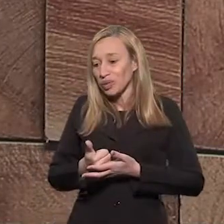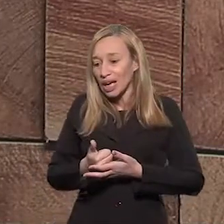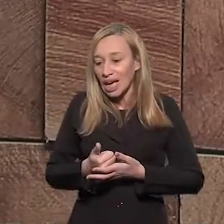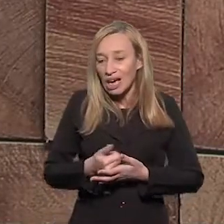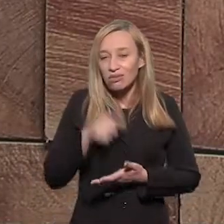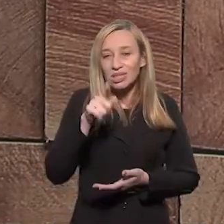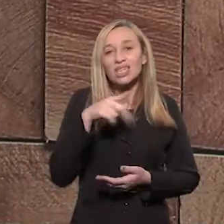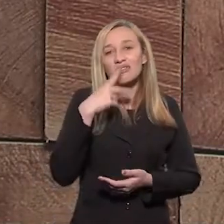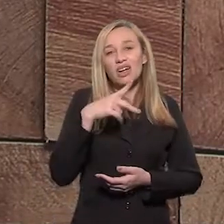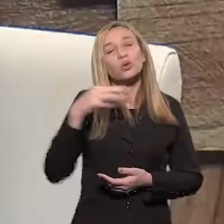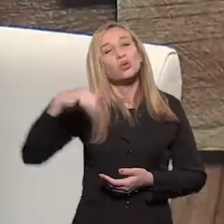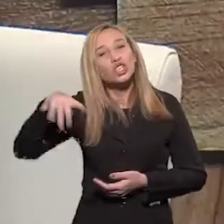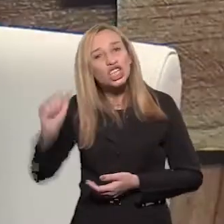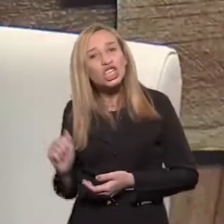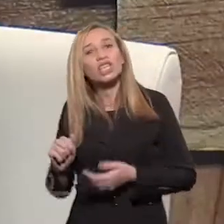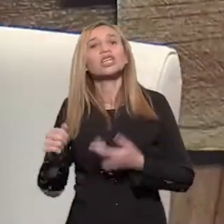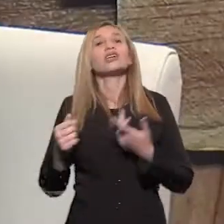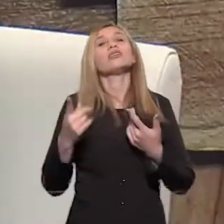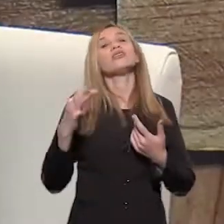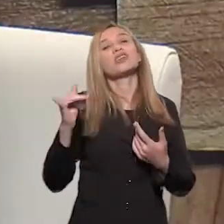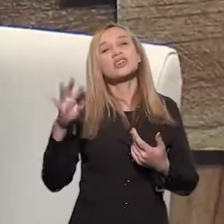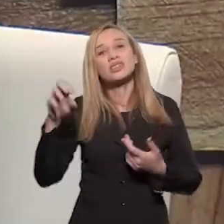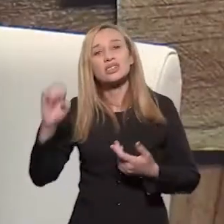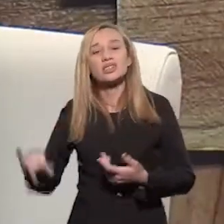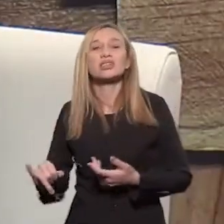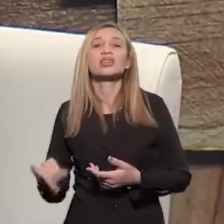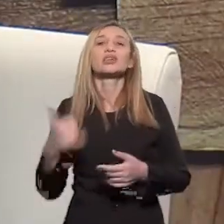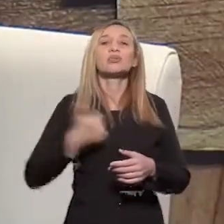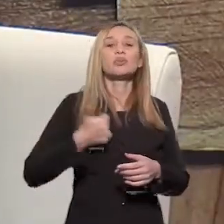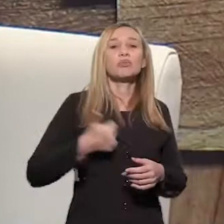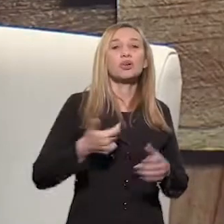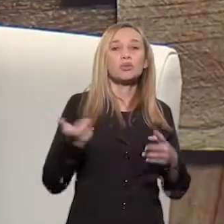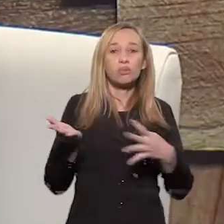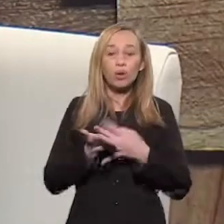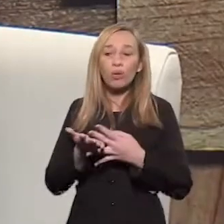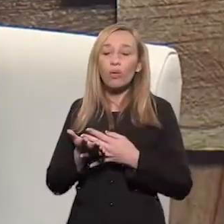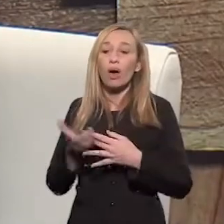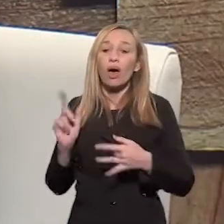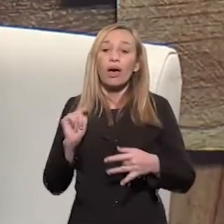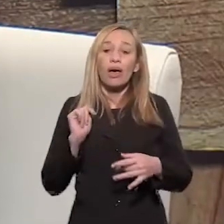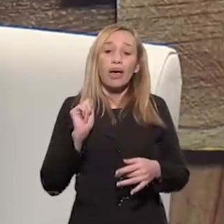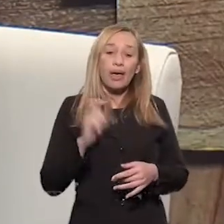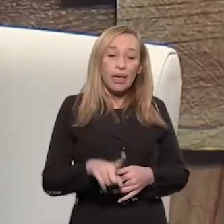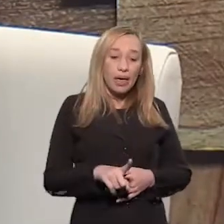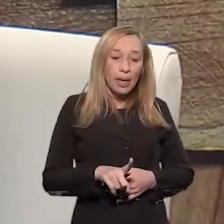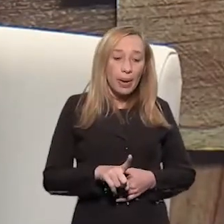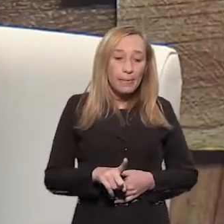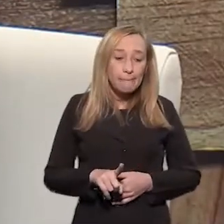Bom, e você falou do Ginga, falou do Francis Haim também no primeiro bloco.